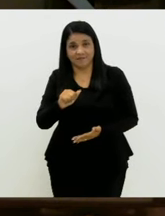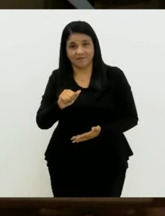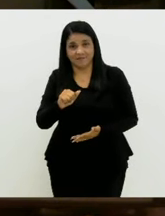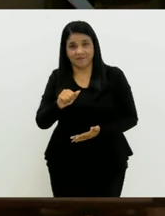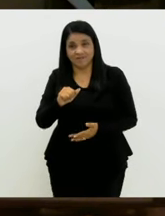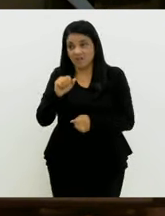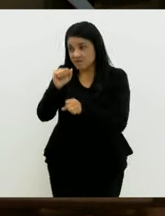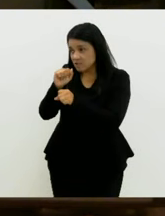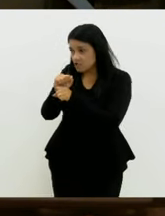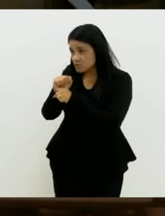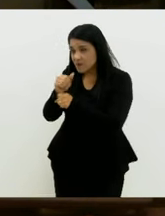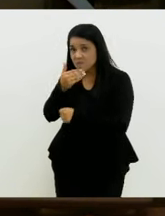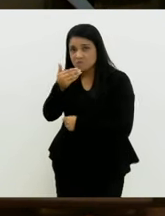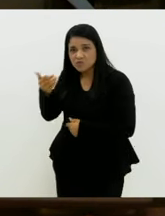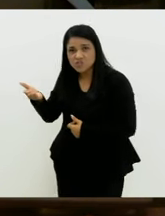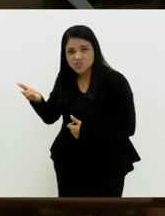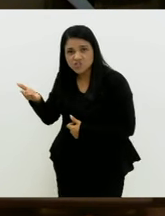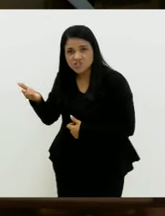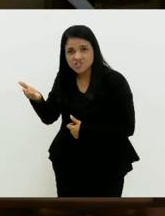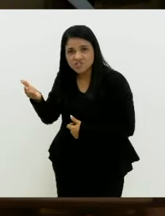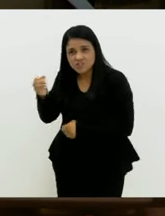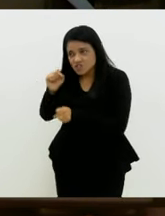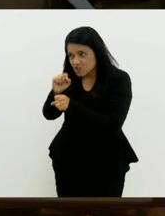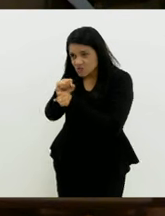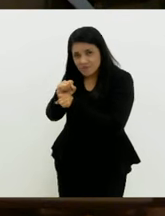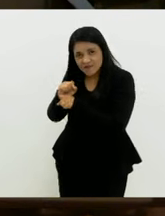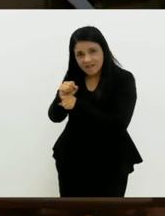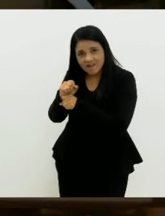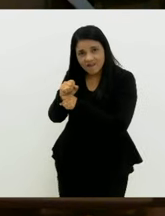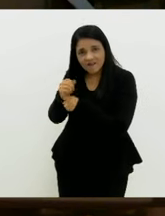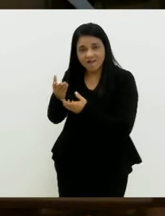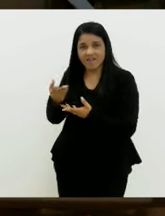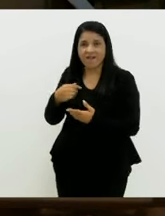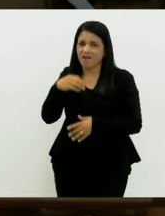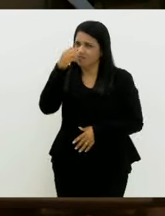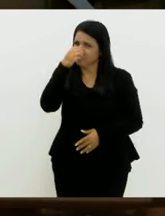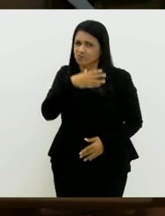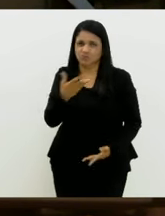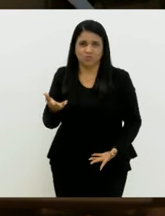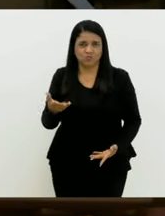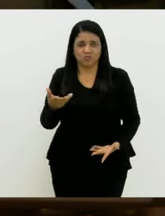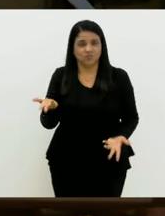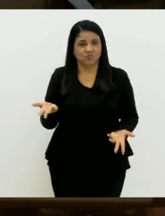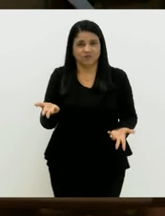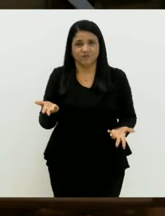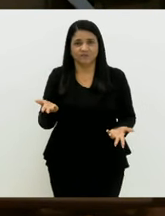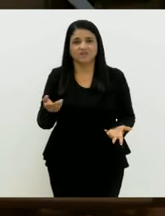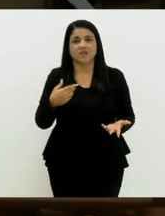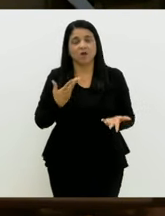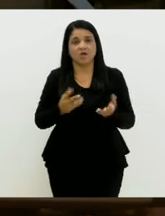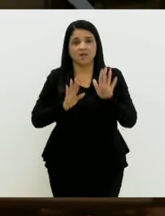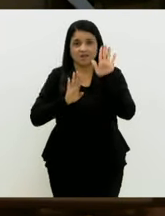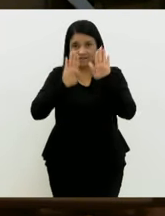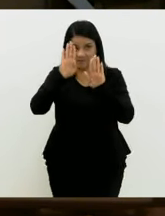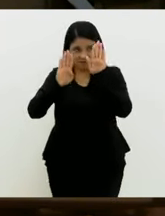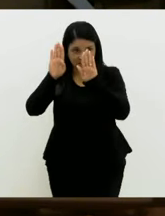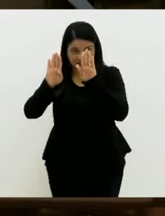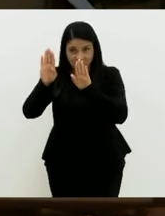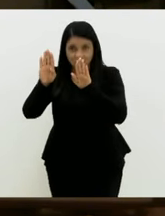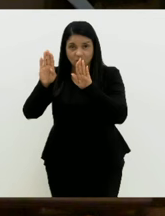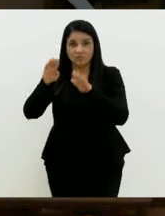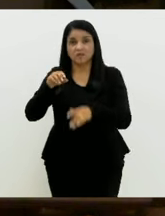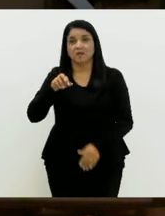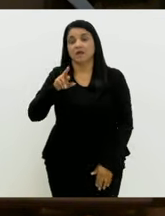eles emitirem. Então, isso é um absurdo. E outra coisa que eu vou falar para você, foi feita uma licitação na Rio